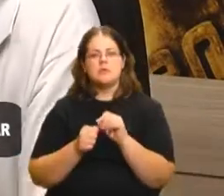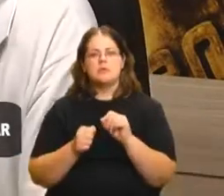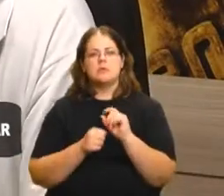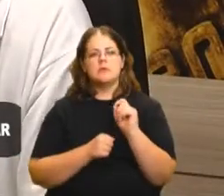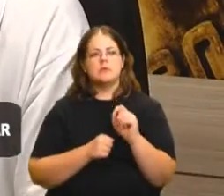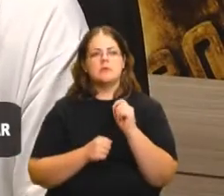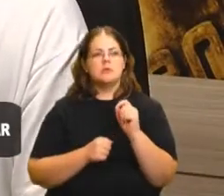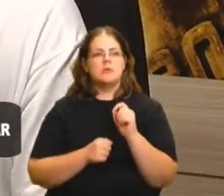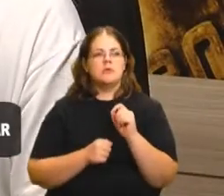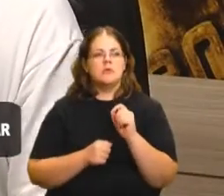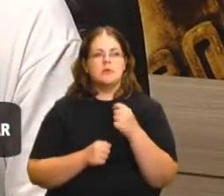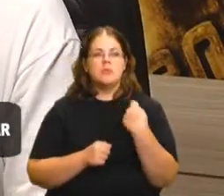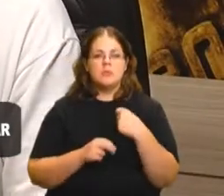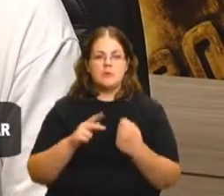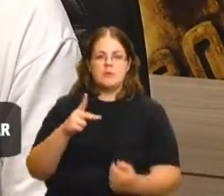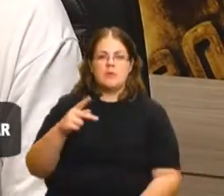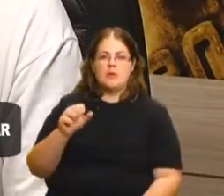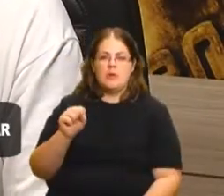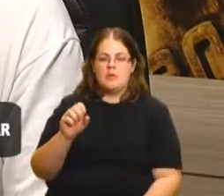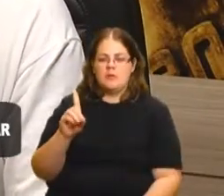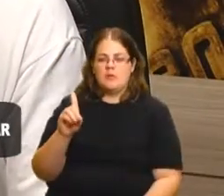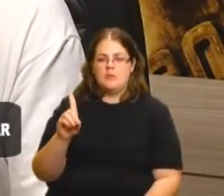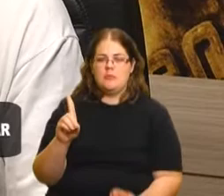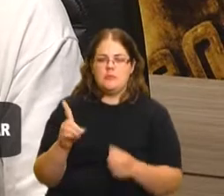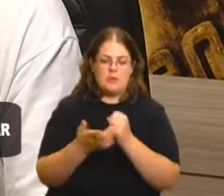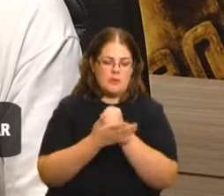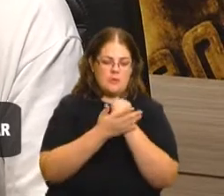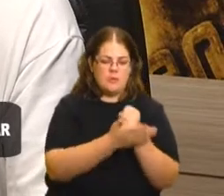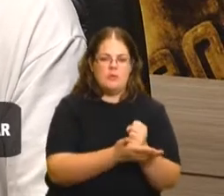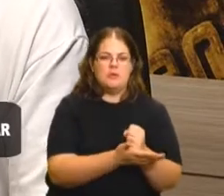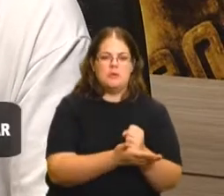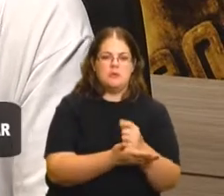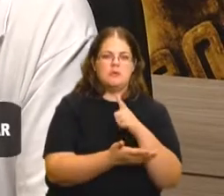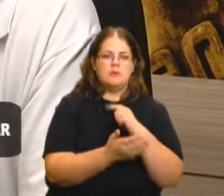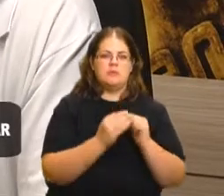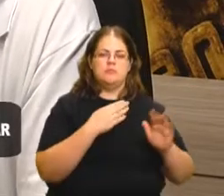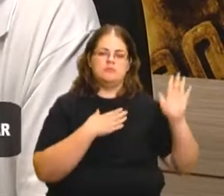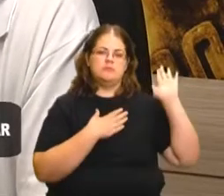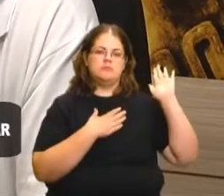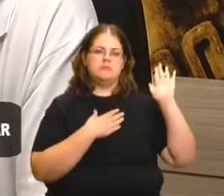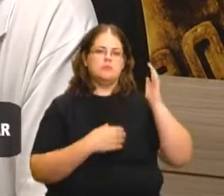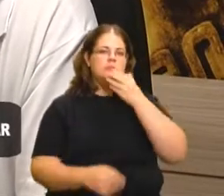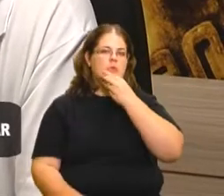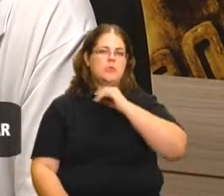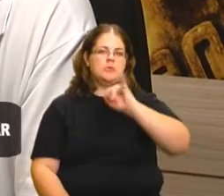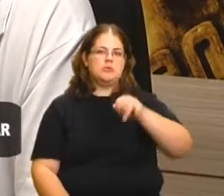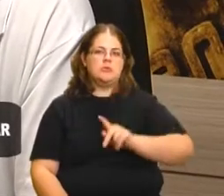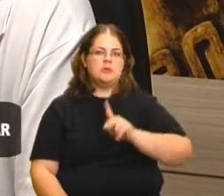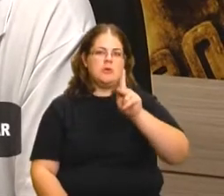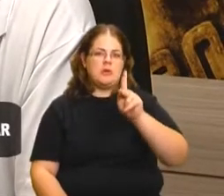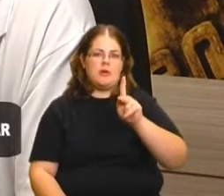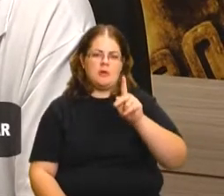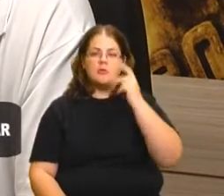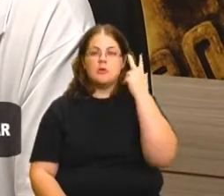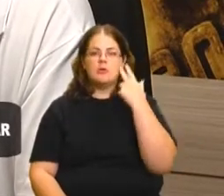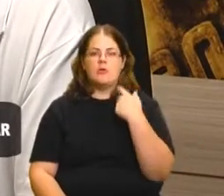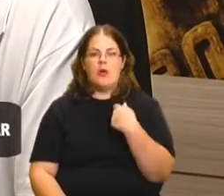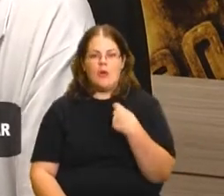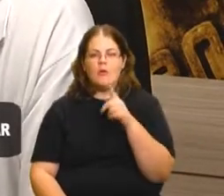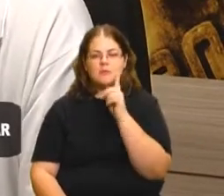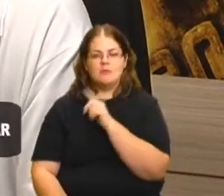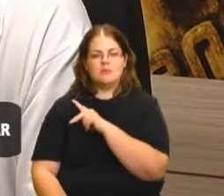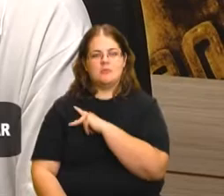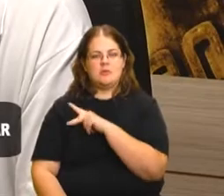modelo, precisavam do apoio do PSD, que era um grande partido, e que tinha um candidato natural à presidência da República, que era o Juscelino Kubitschek,